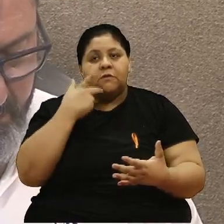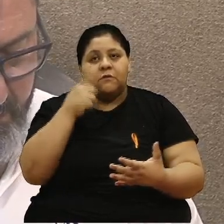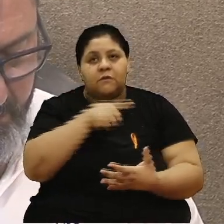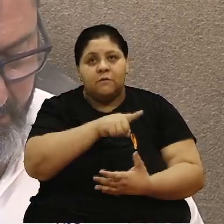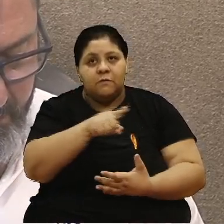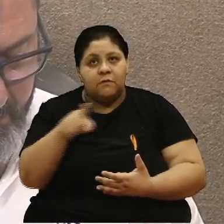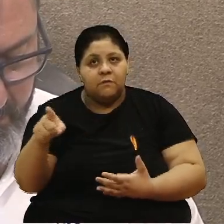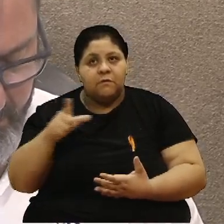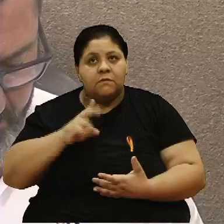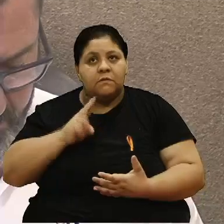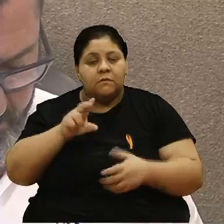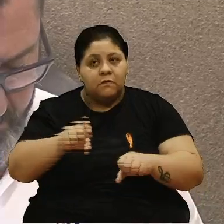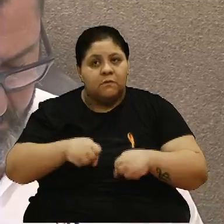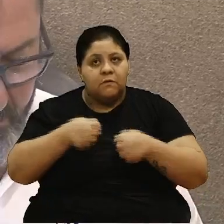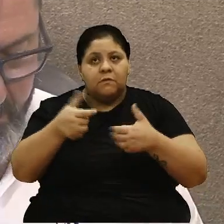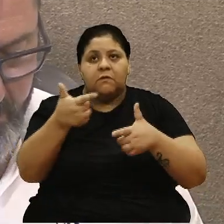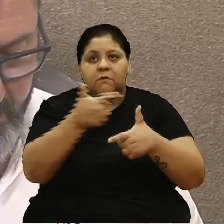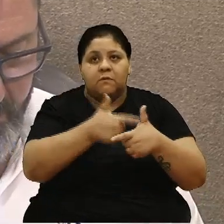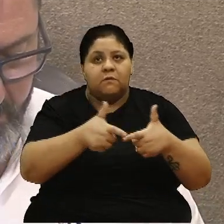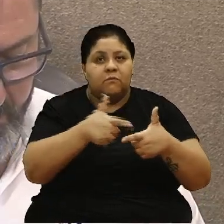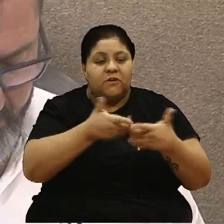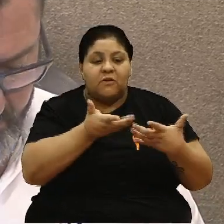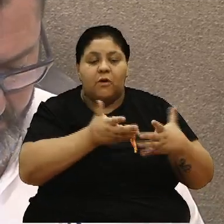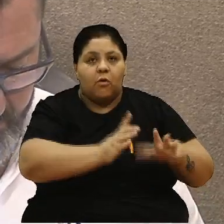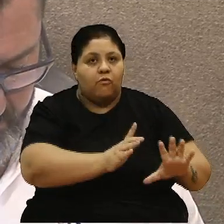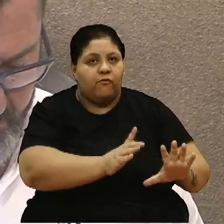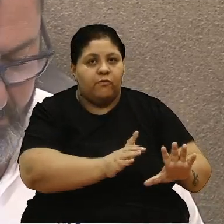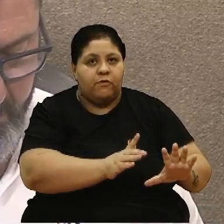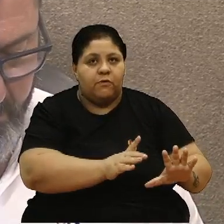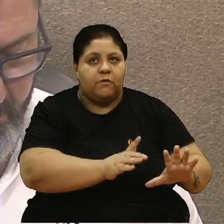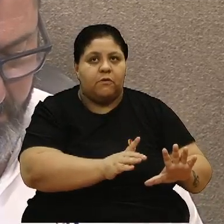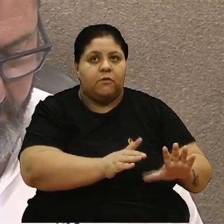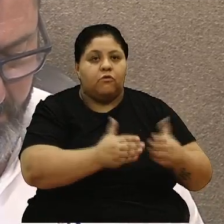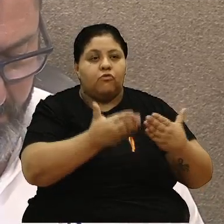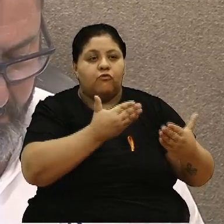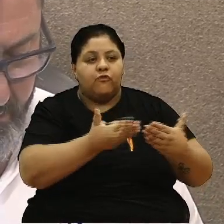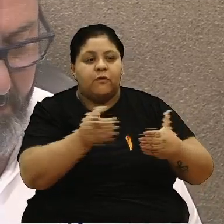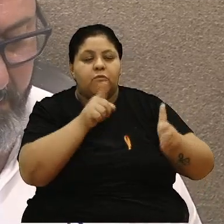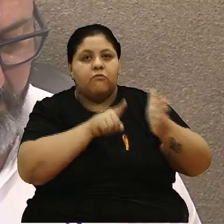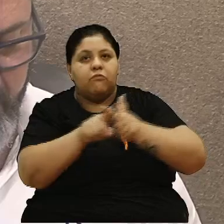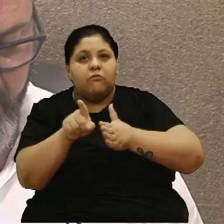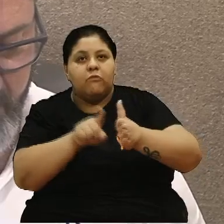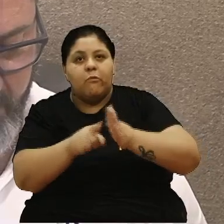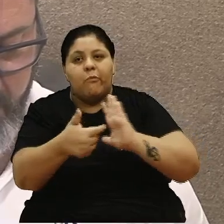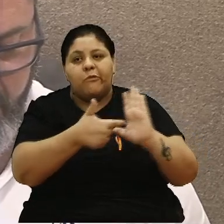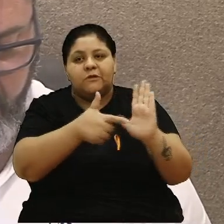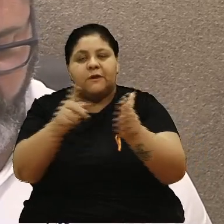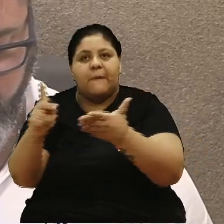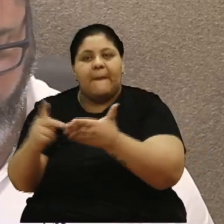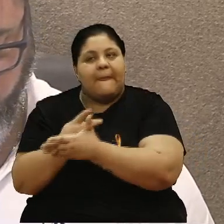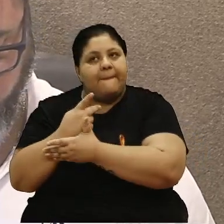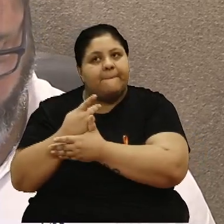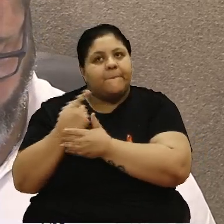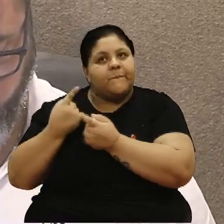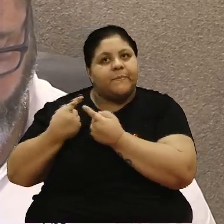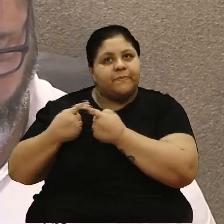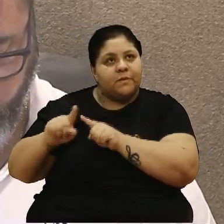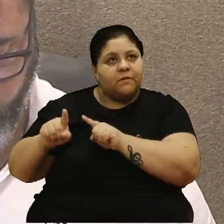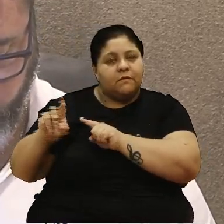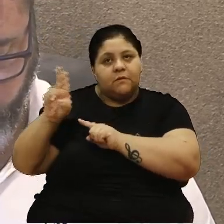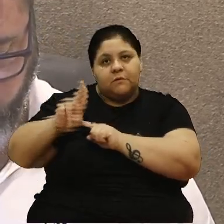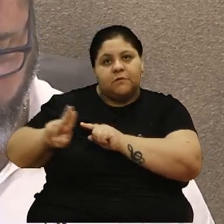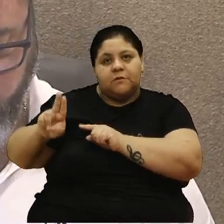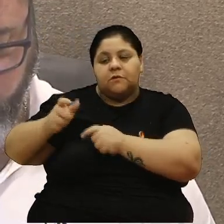sempre defendo. O problema não é ser oposição, questionar, apontar os erros, mas usar